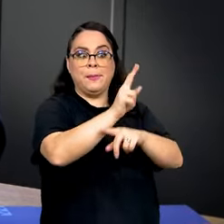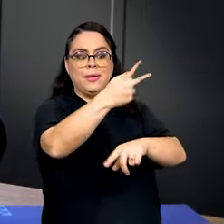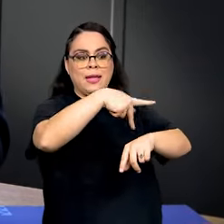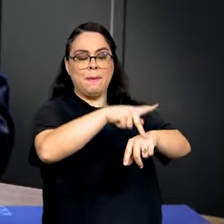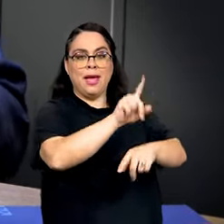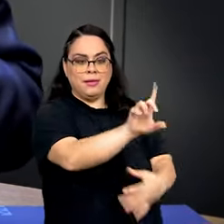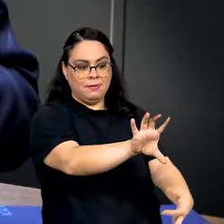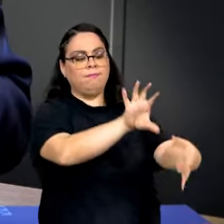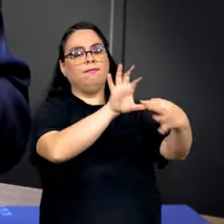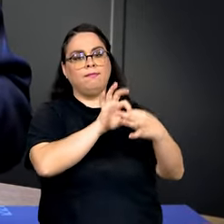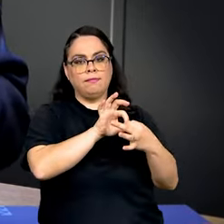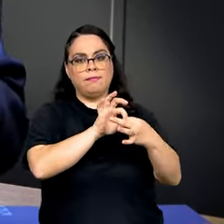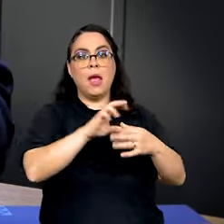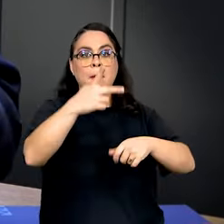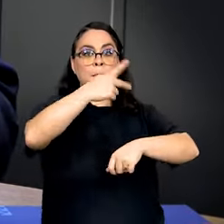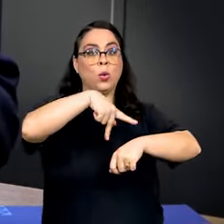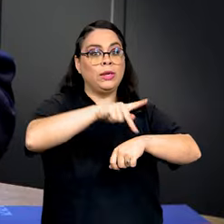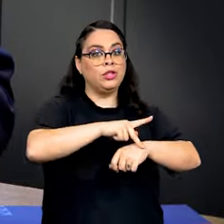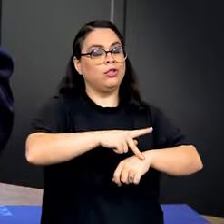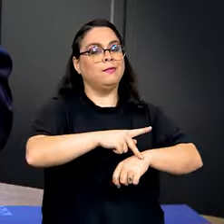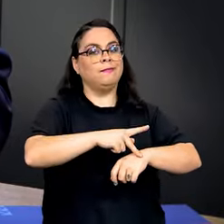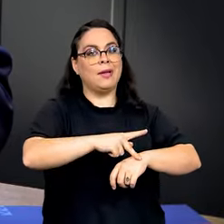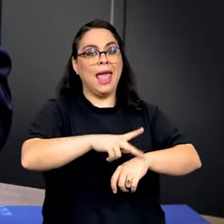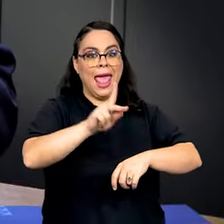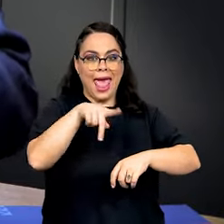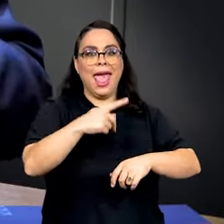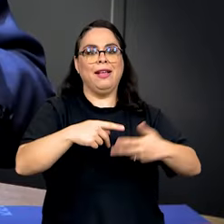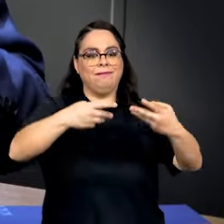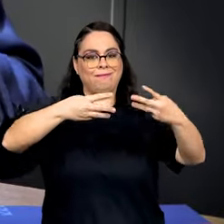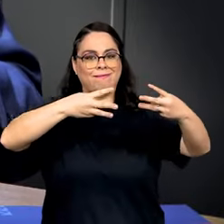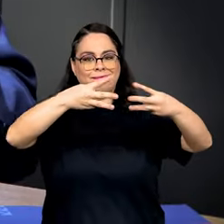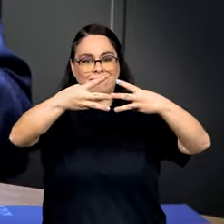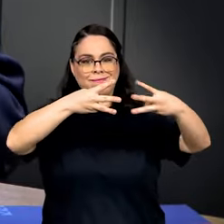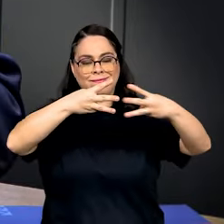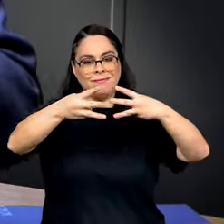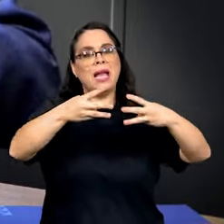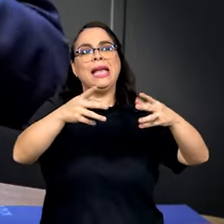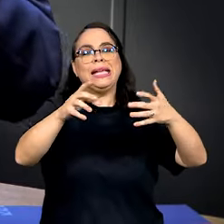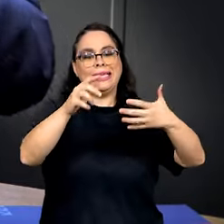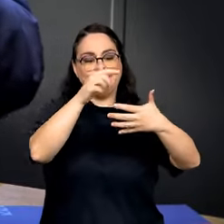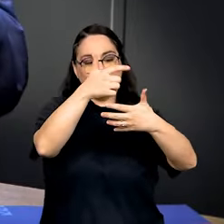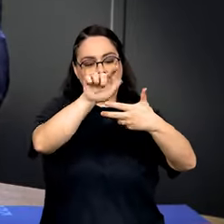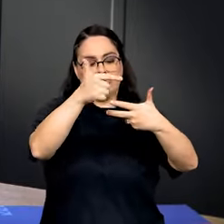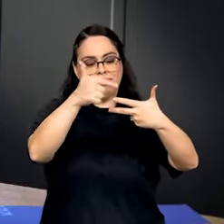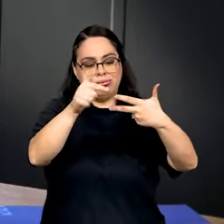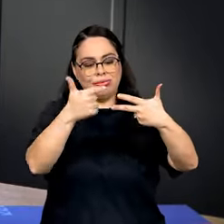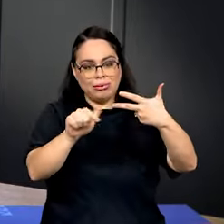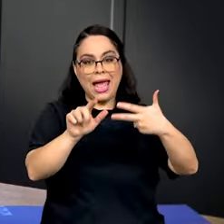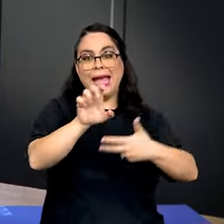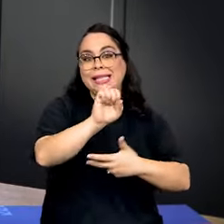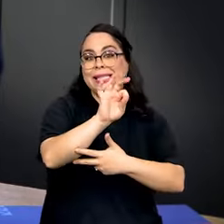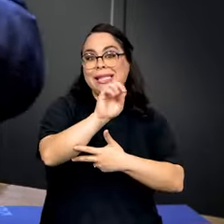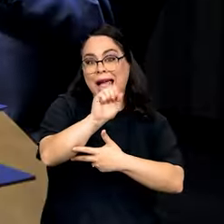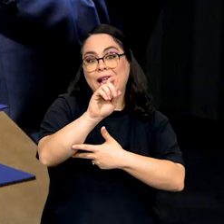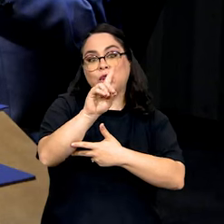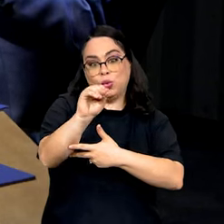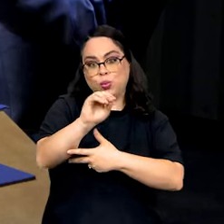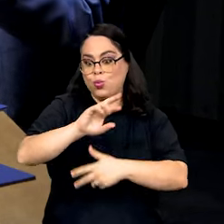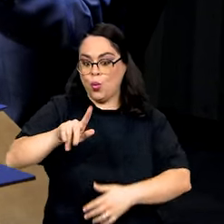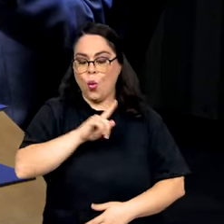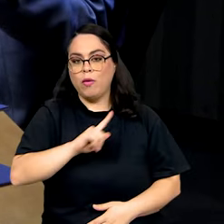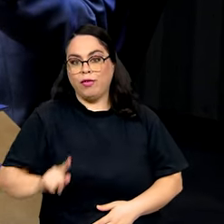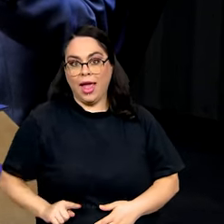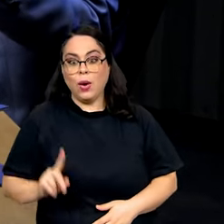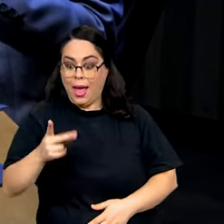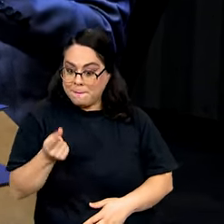país ser uma política de estado não de um governo se permanente ter um plano Ali temos os